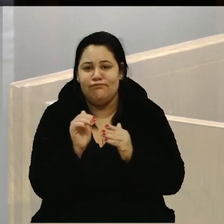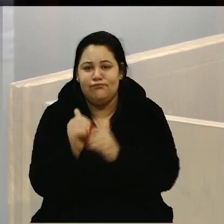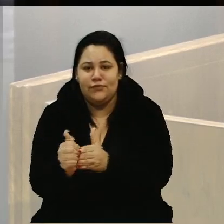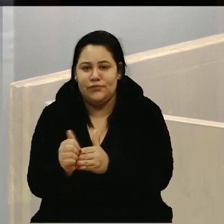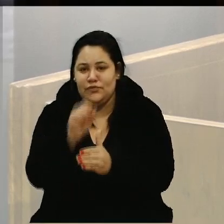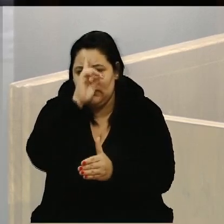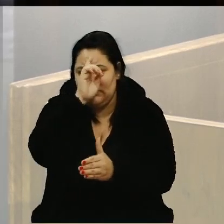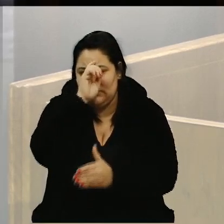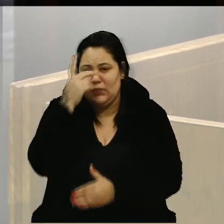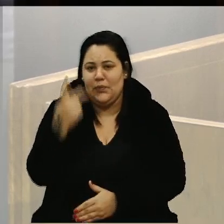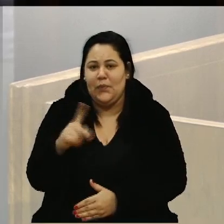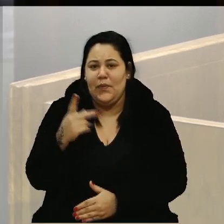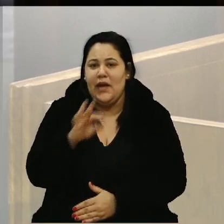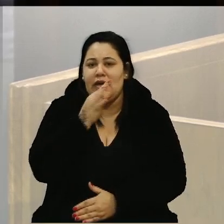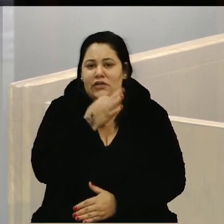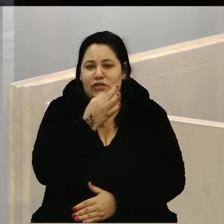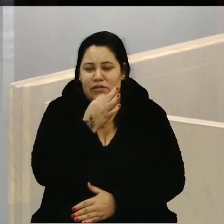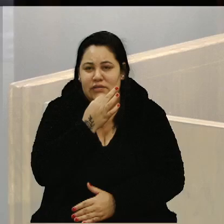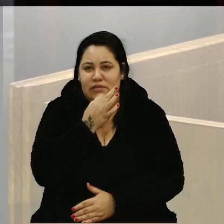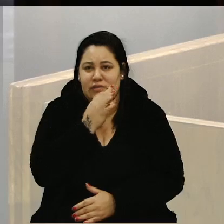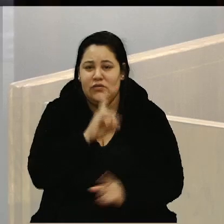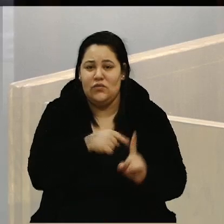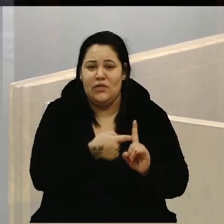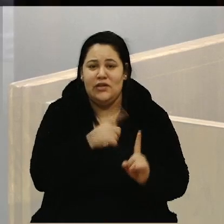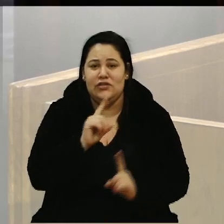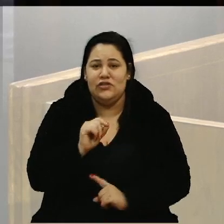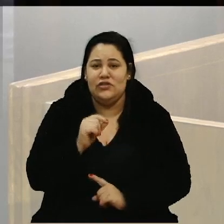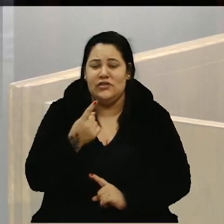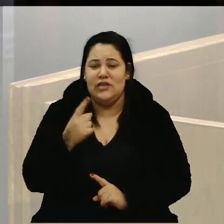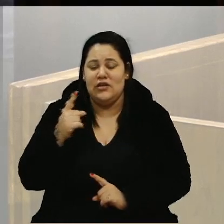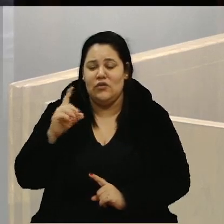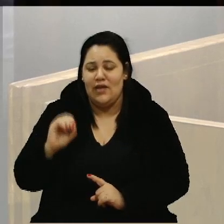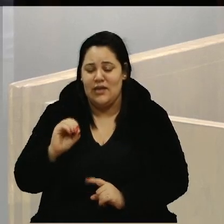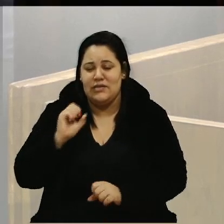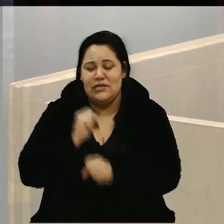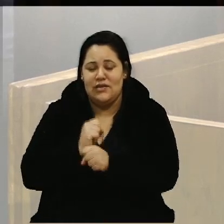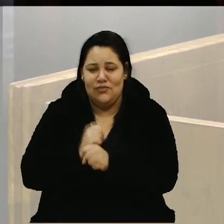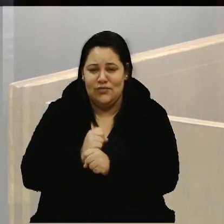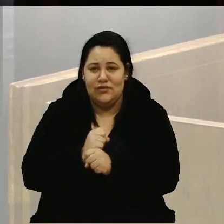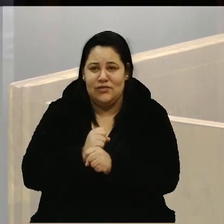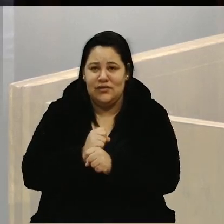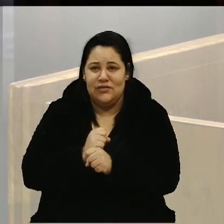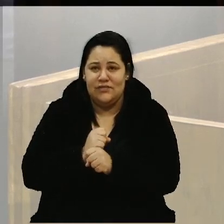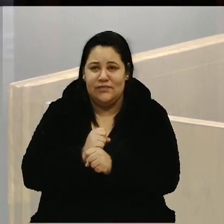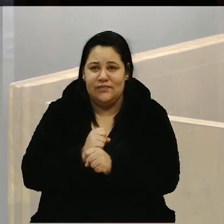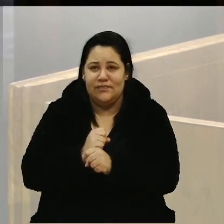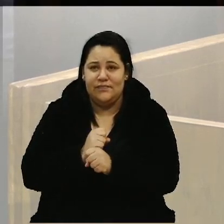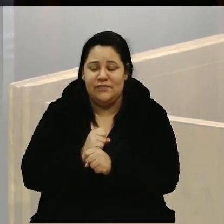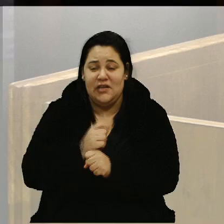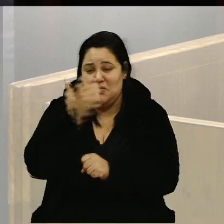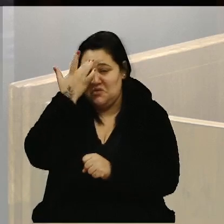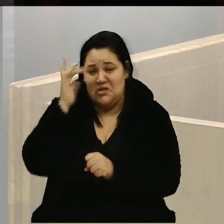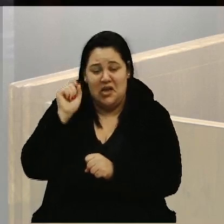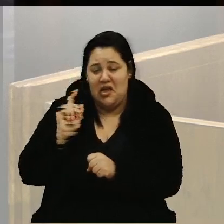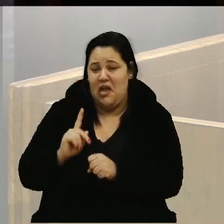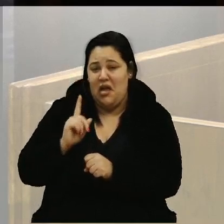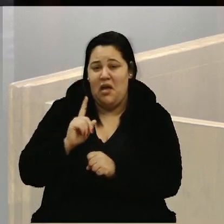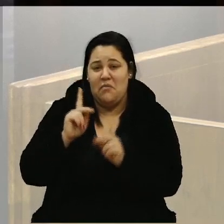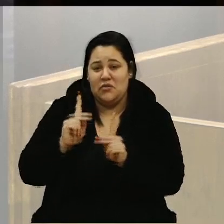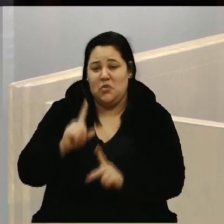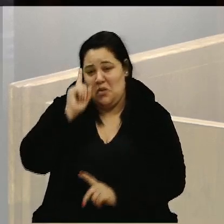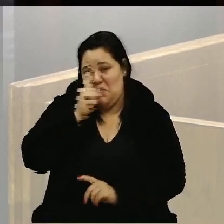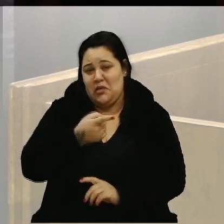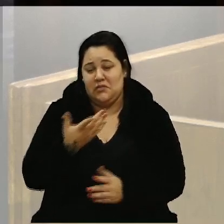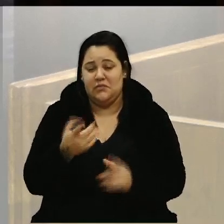Pompeia de Caxias do Sul. Um hospital com mais de 110 anos aqui, e não importa a pessoa que esteja no comando. Mas eu vou trazer